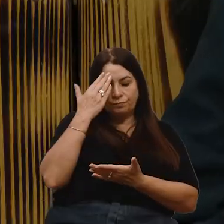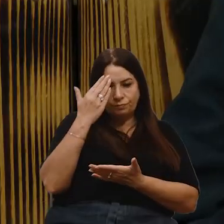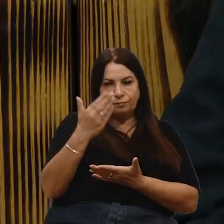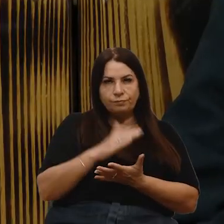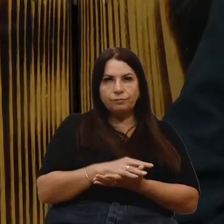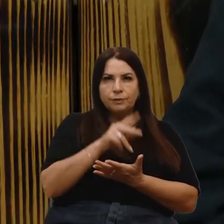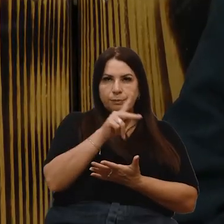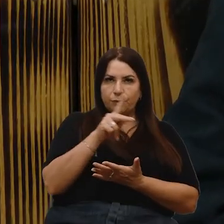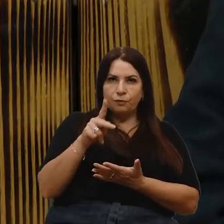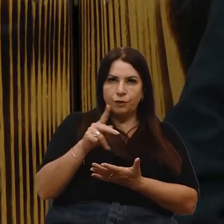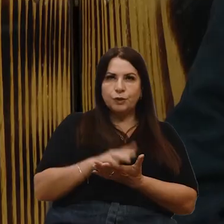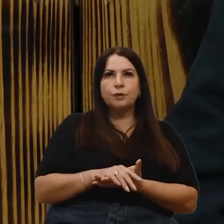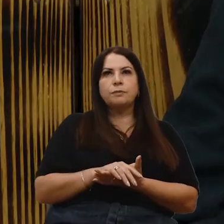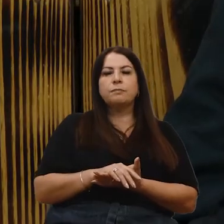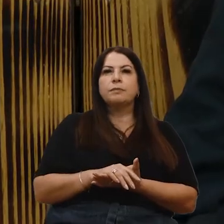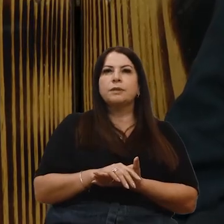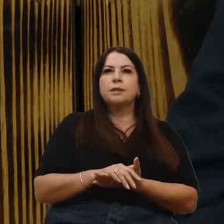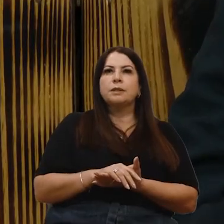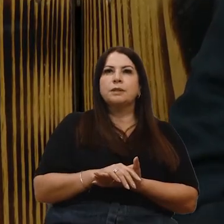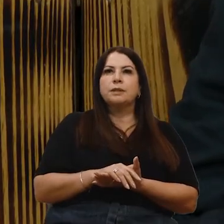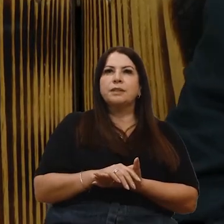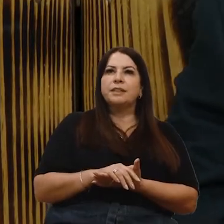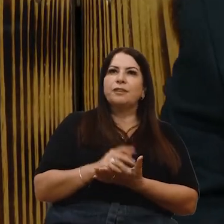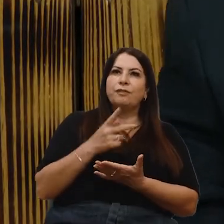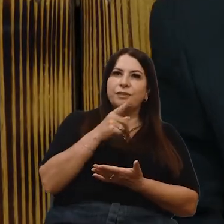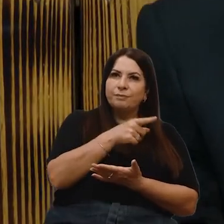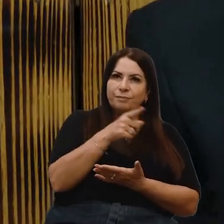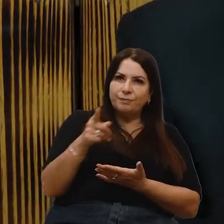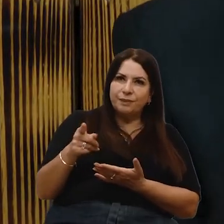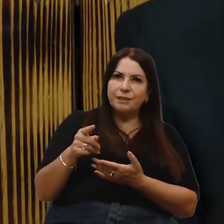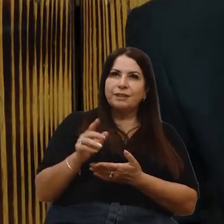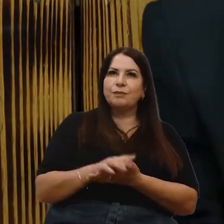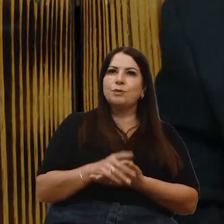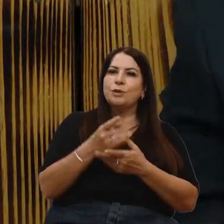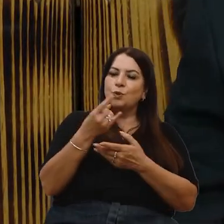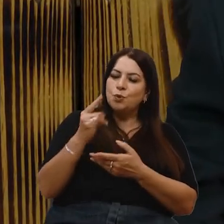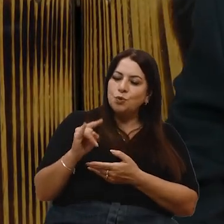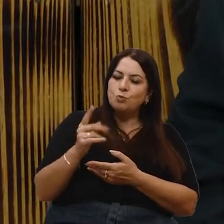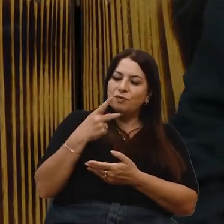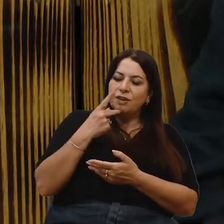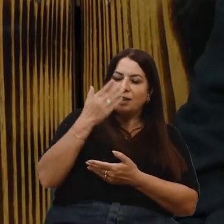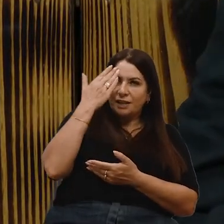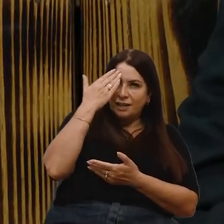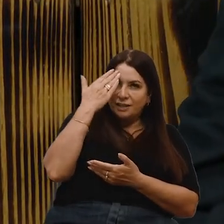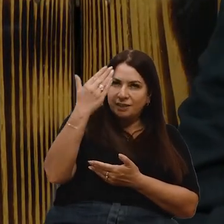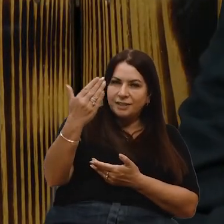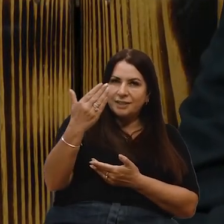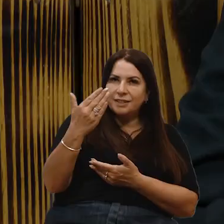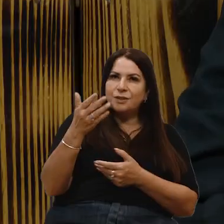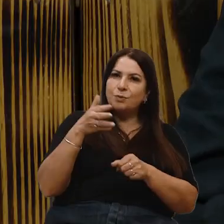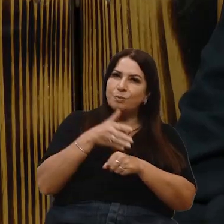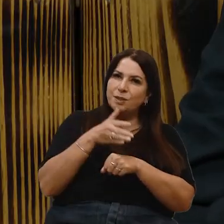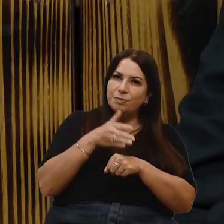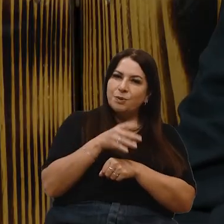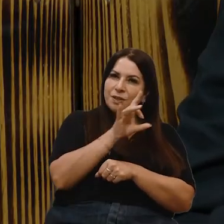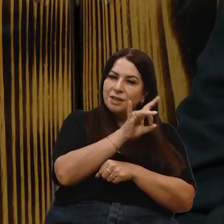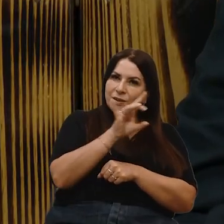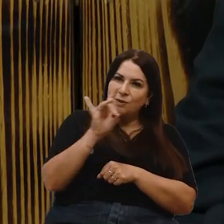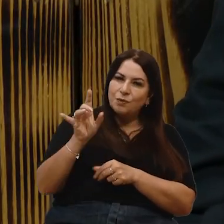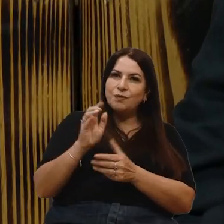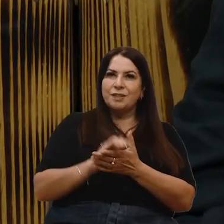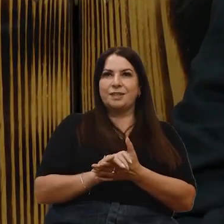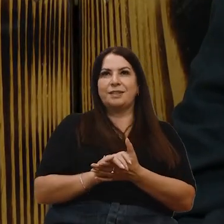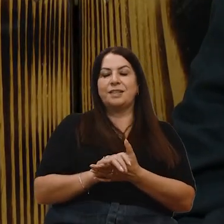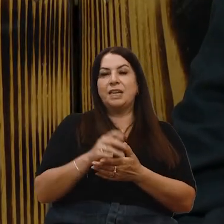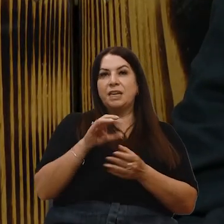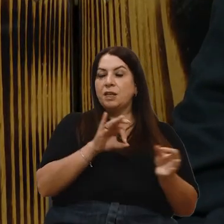vez, muito obrigado, professora. Eu vou tomar as considerações de vocês como sendo as últimas, agradecendo a participação de cada